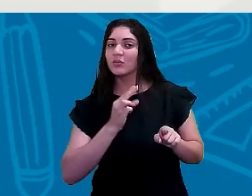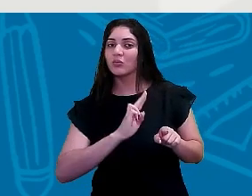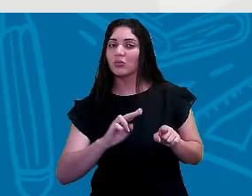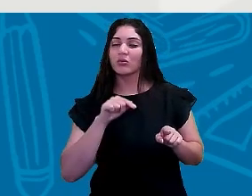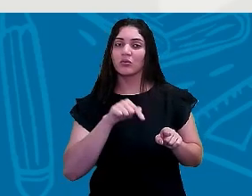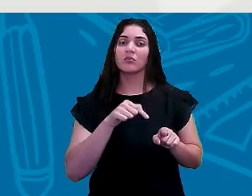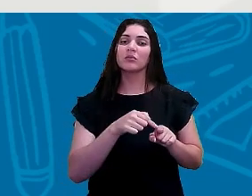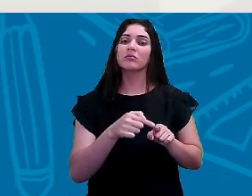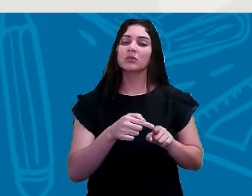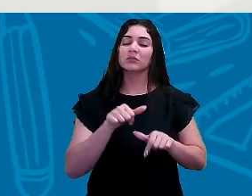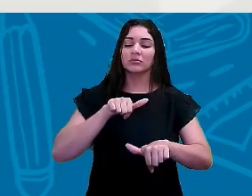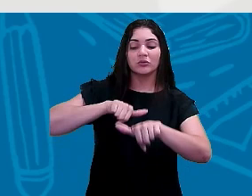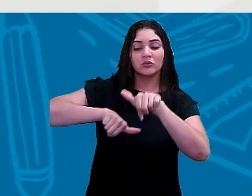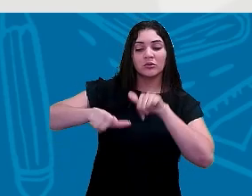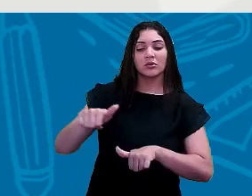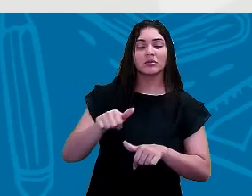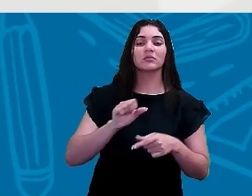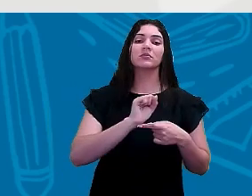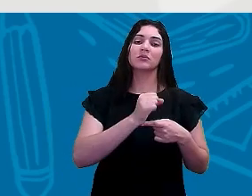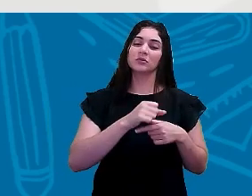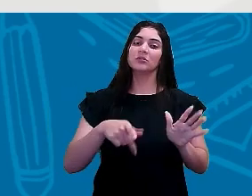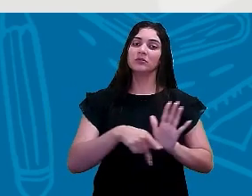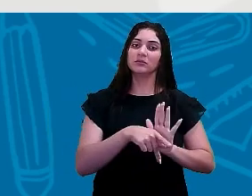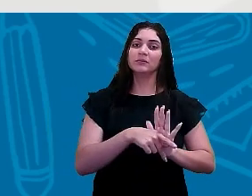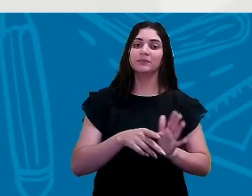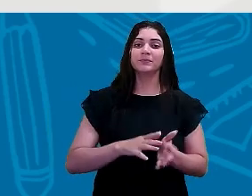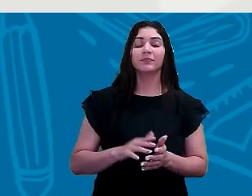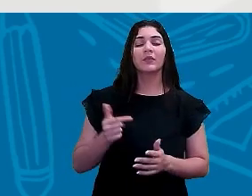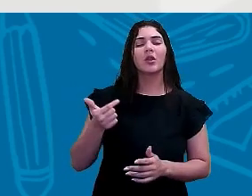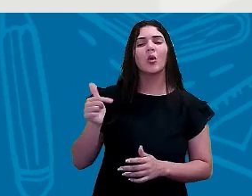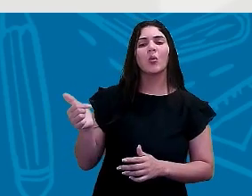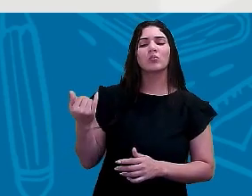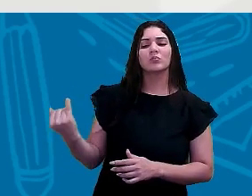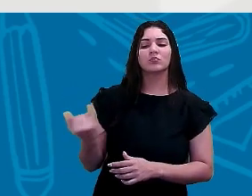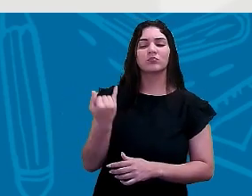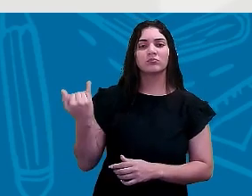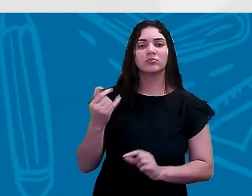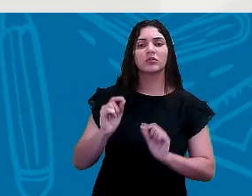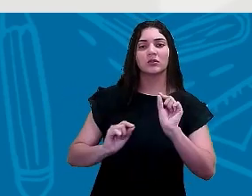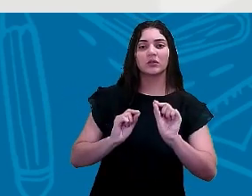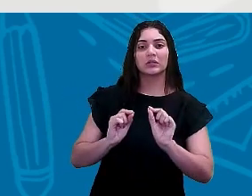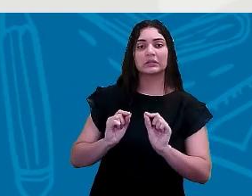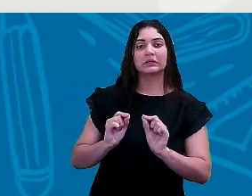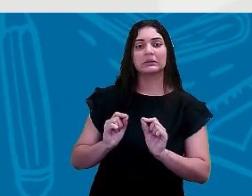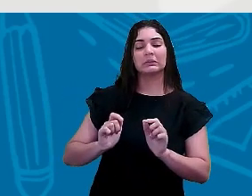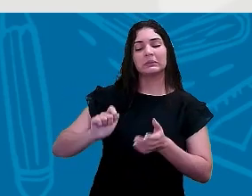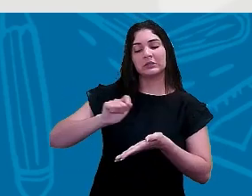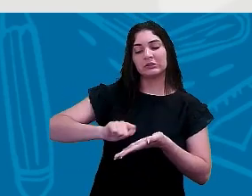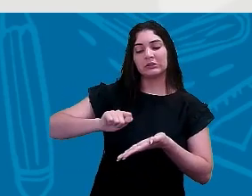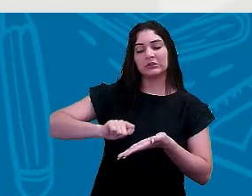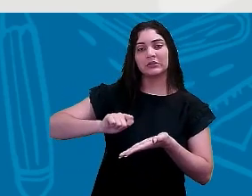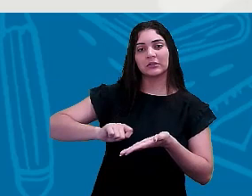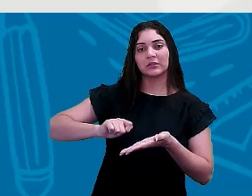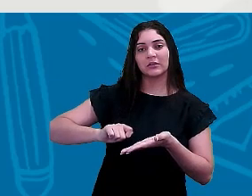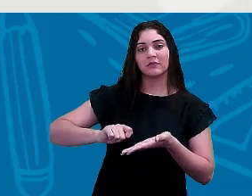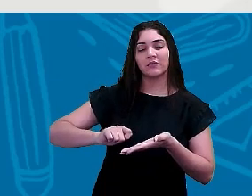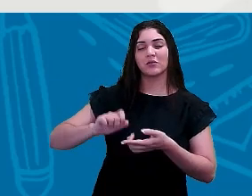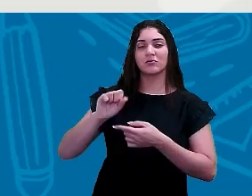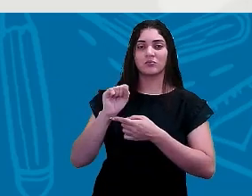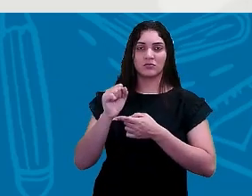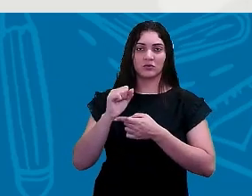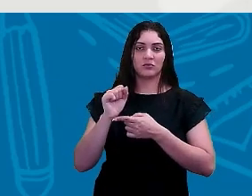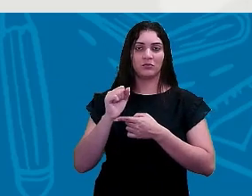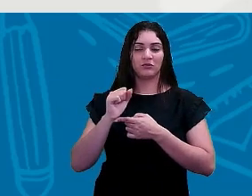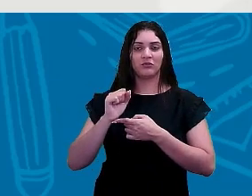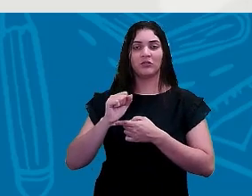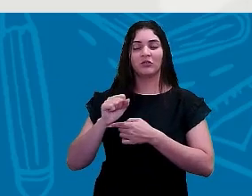ser substantivo próprio. Outra coisa importante, para a gente escrever os substantivos comuns, a